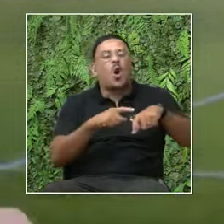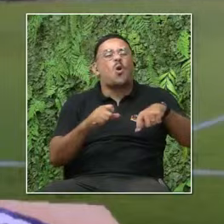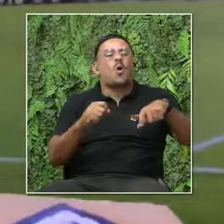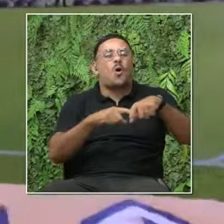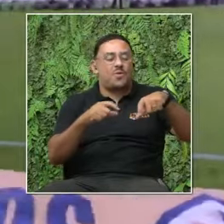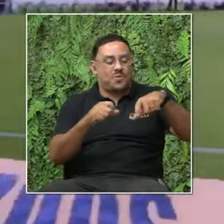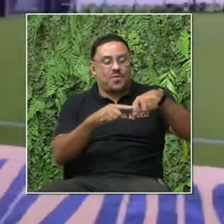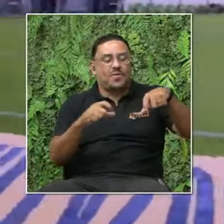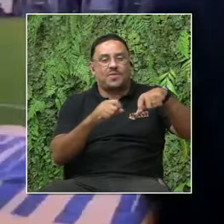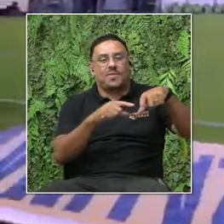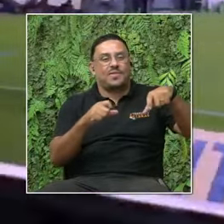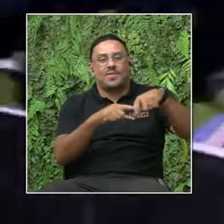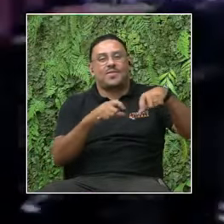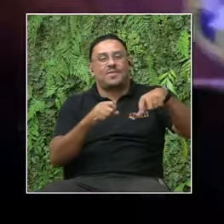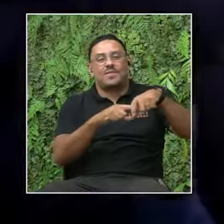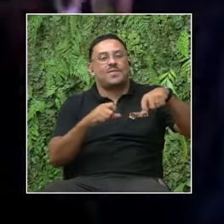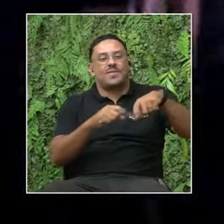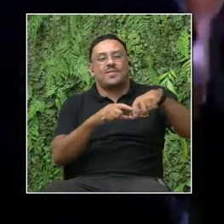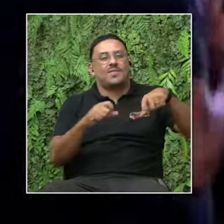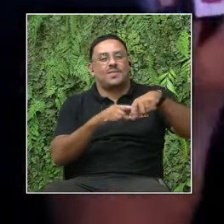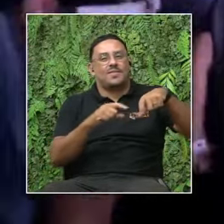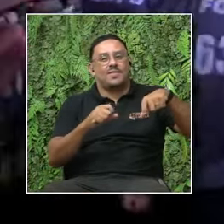passe gol gol gol gol